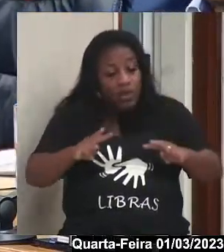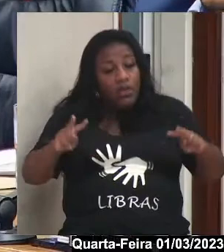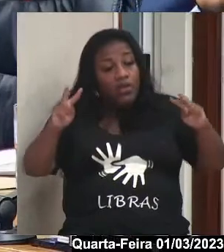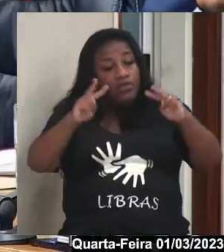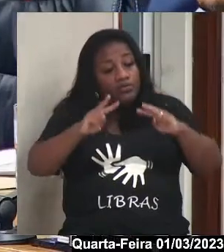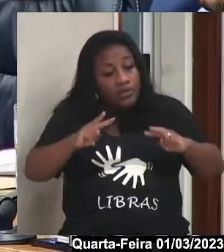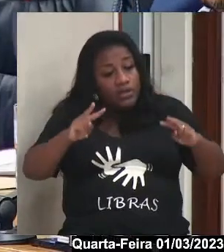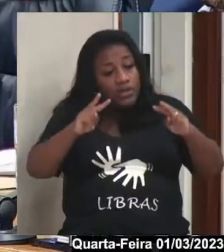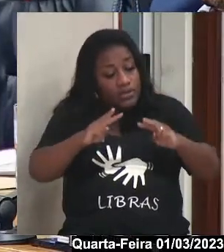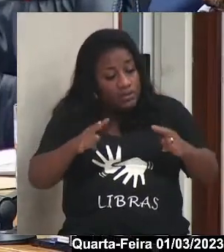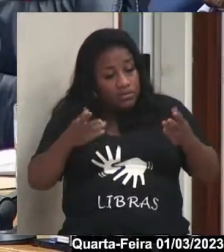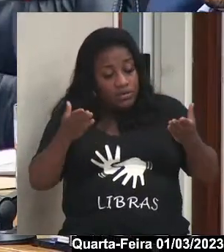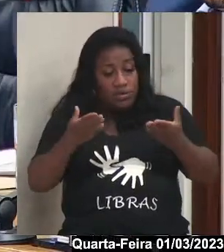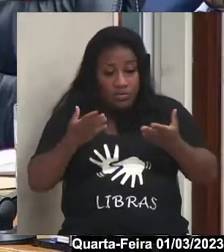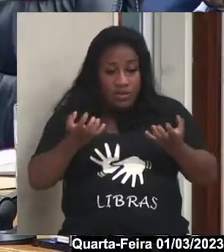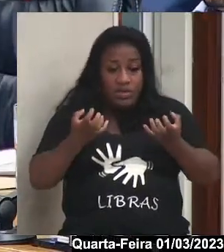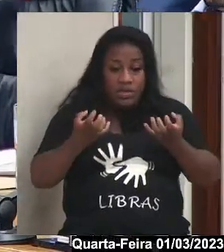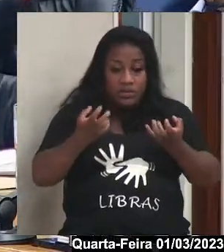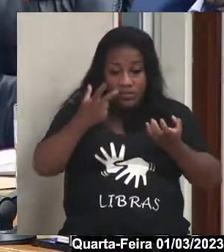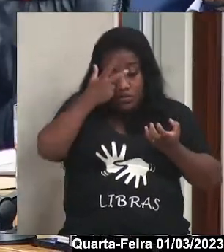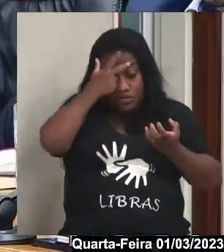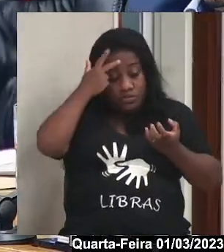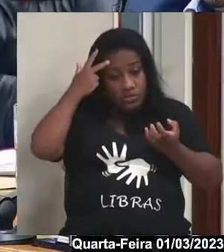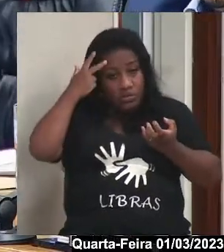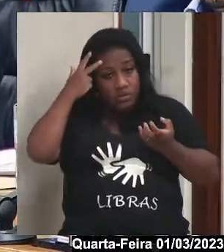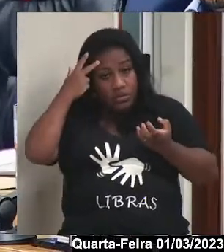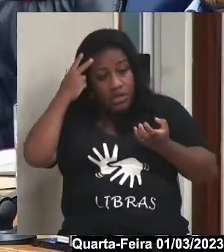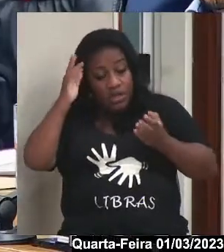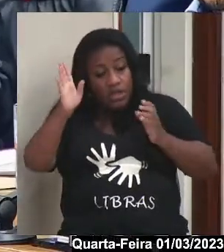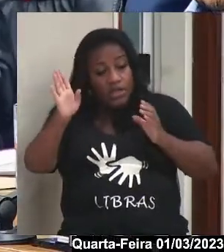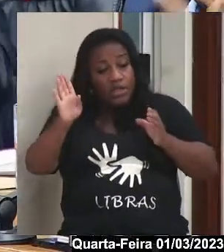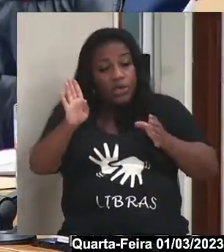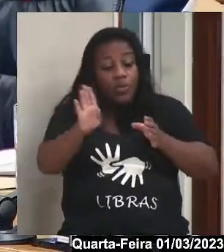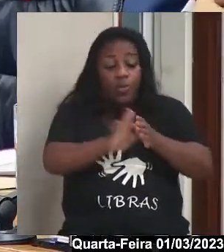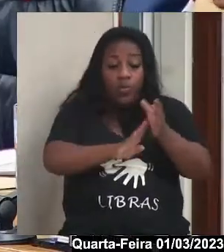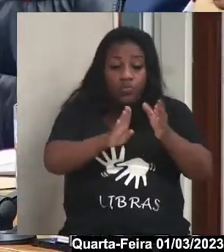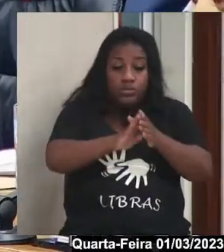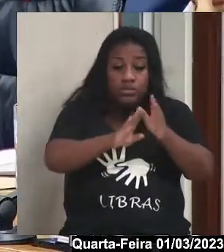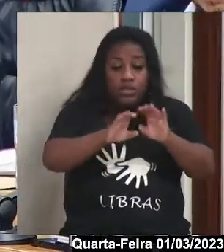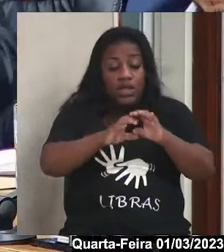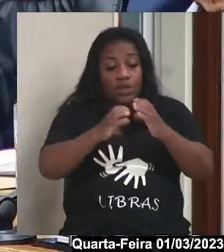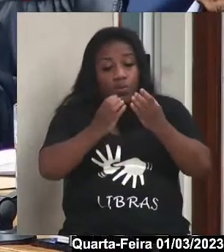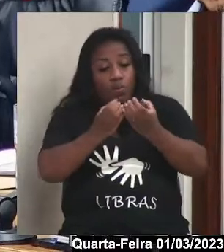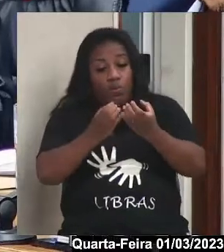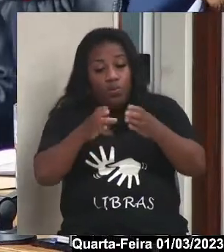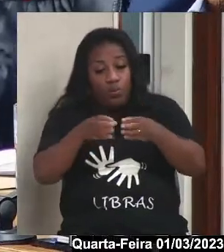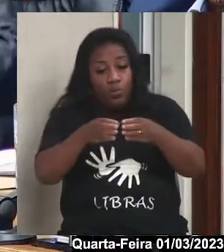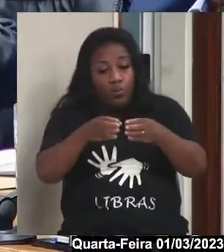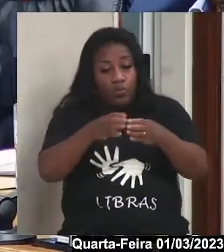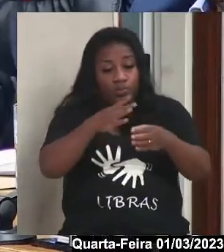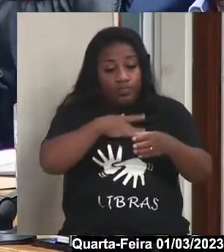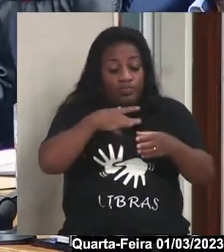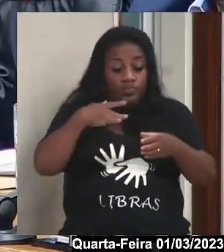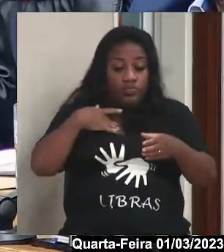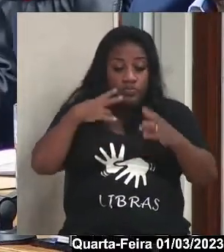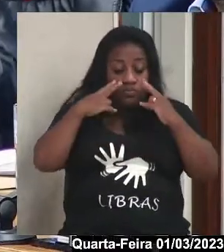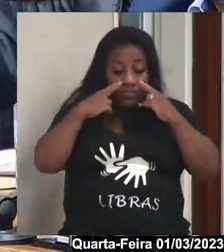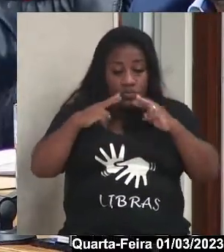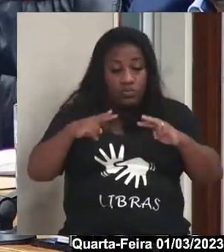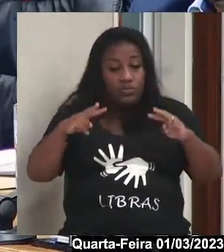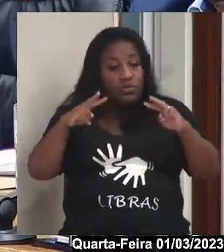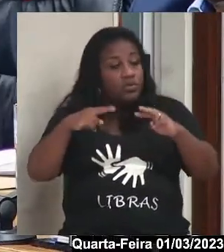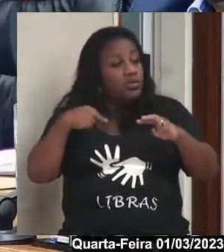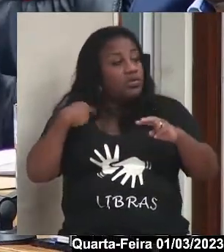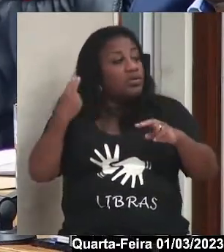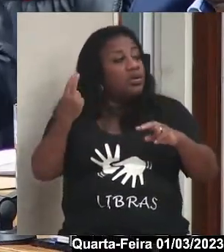acompanhasse as prestações de conta. Gostaria que o próprio Conselho de Saúde, os próprios conselhos gestores também